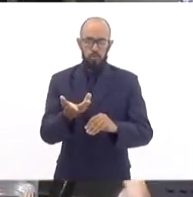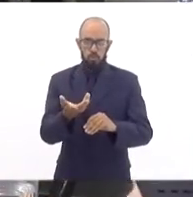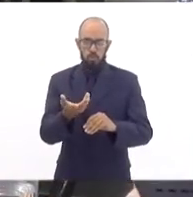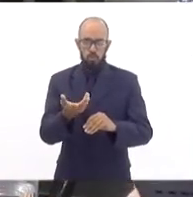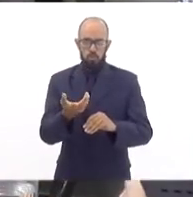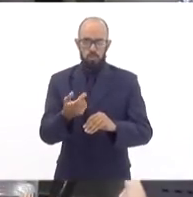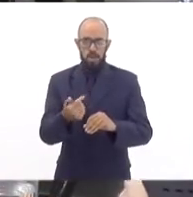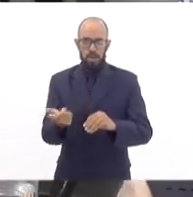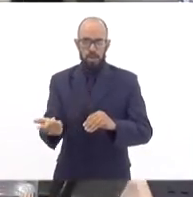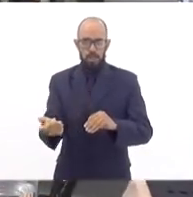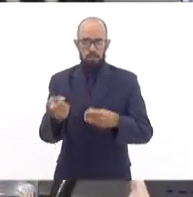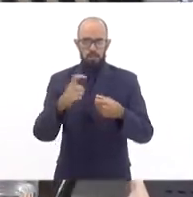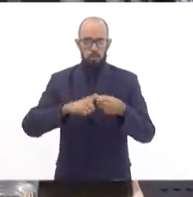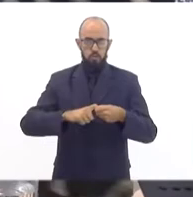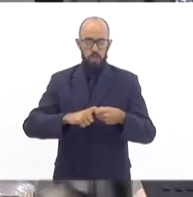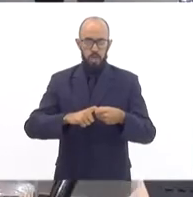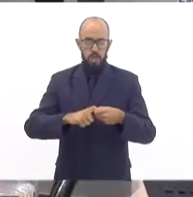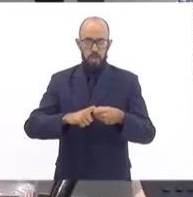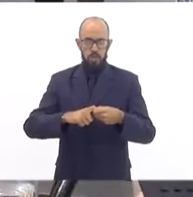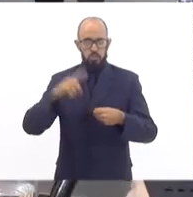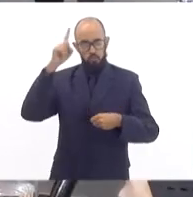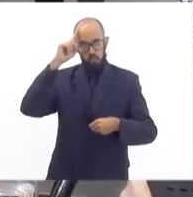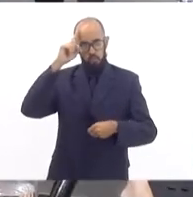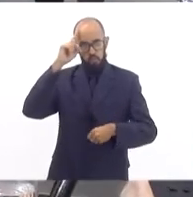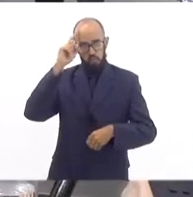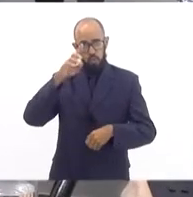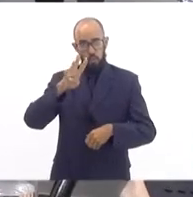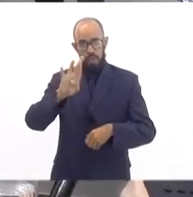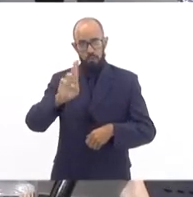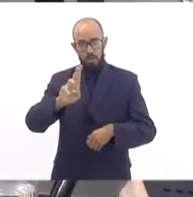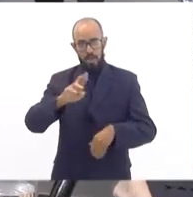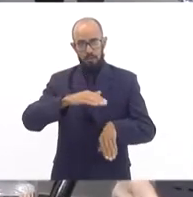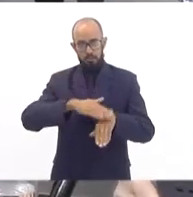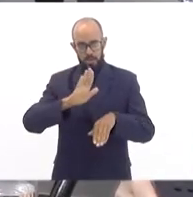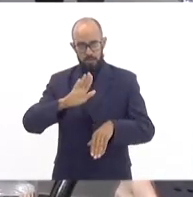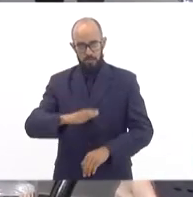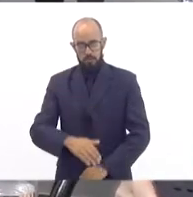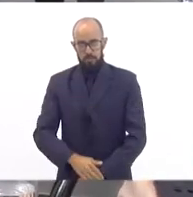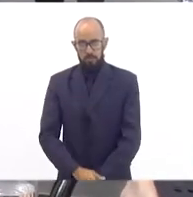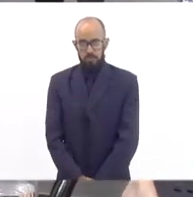para voltar. No total do dia, são R$ 4,00.